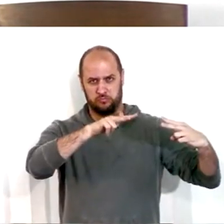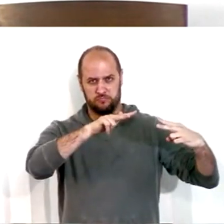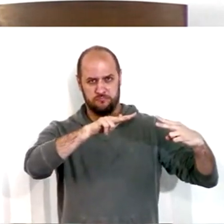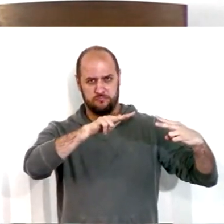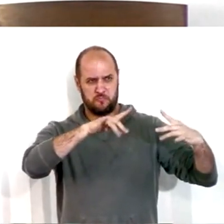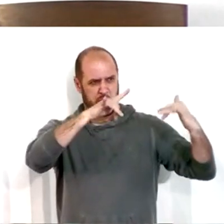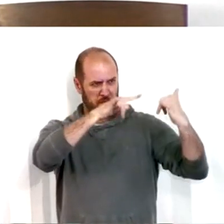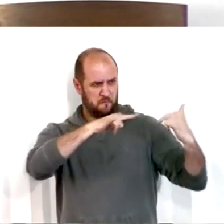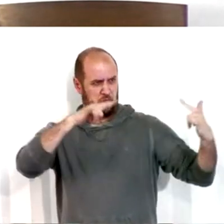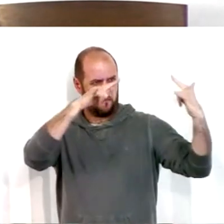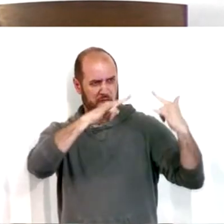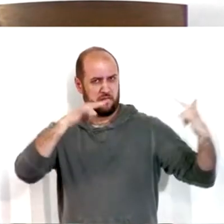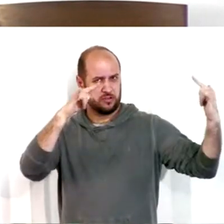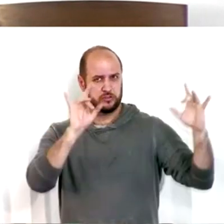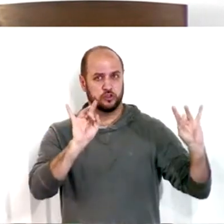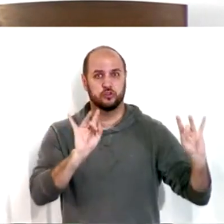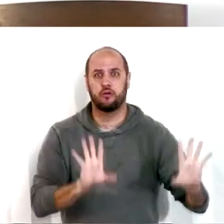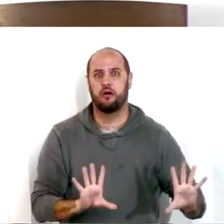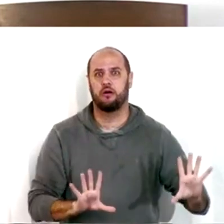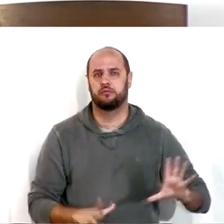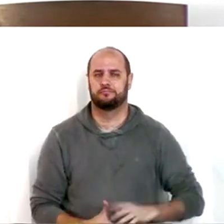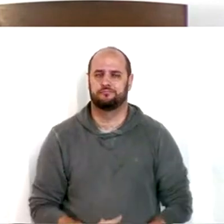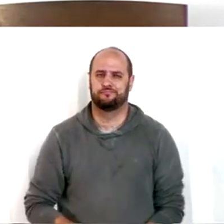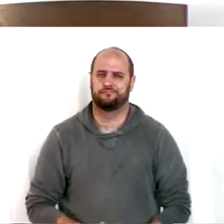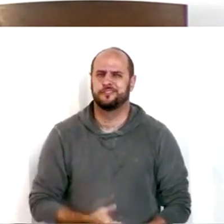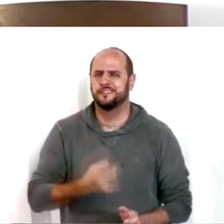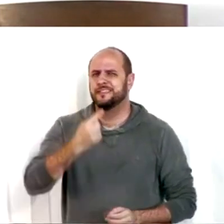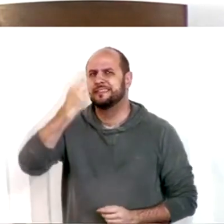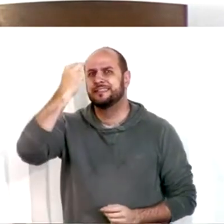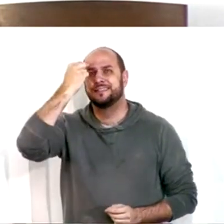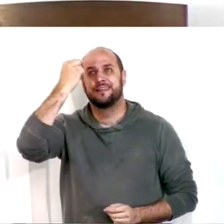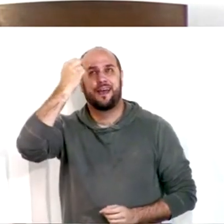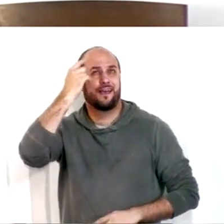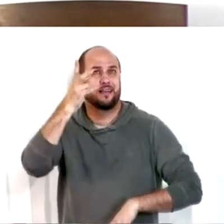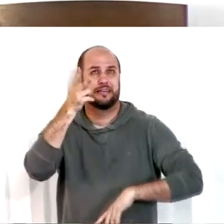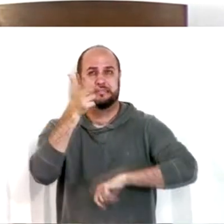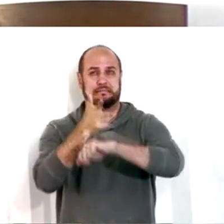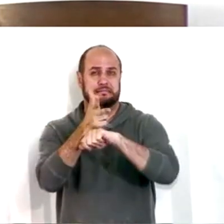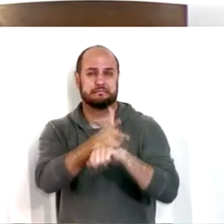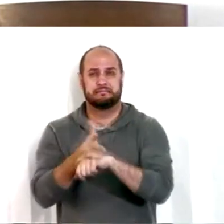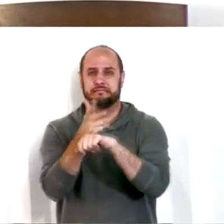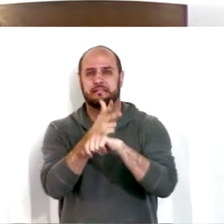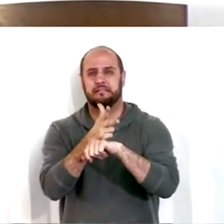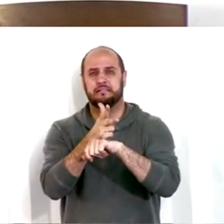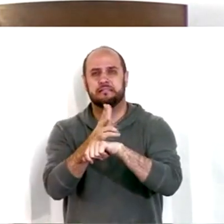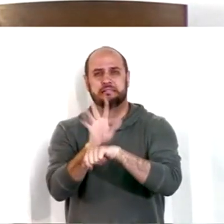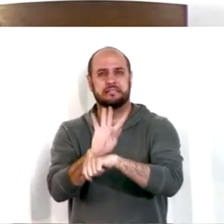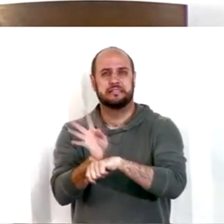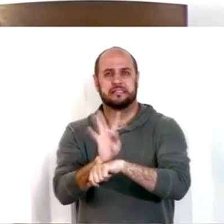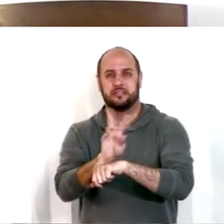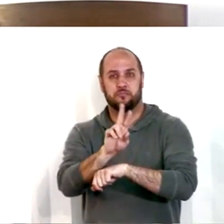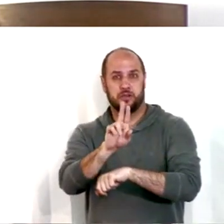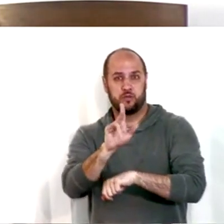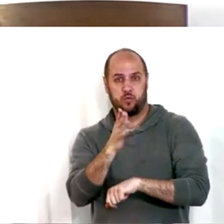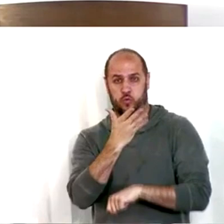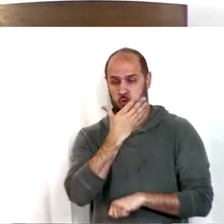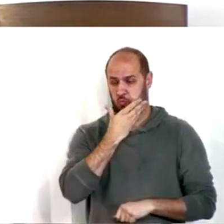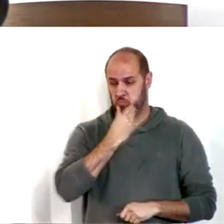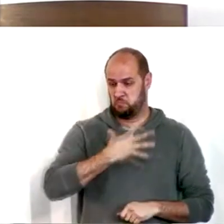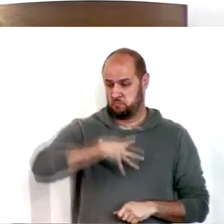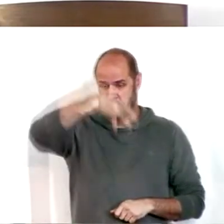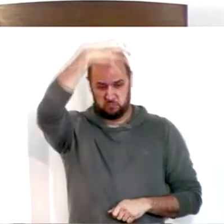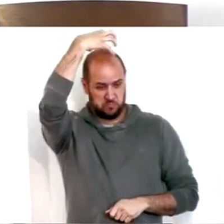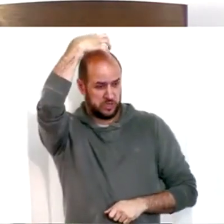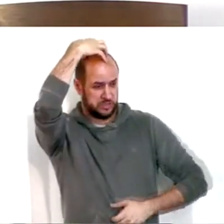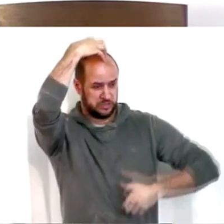somente isso. É aquela ideia hollywoodiana do príncipe e da princesa, ou